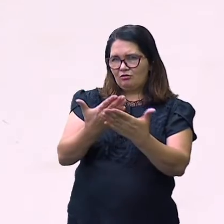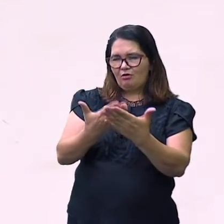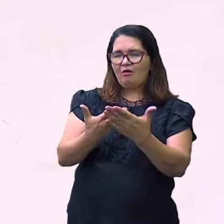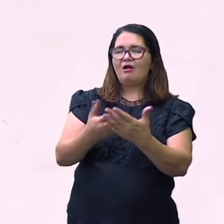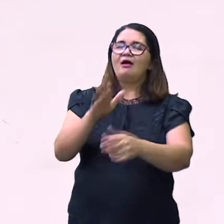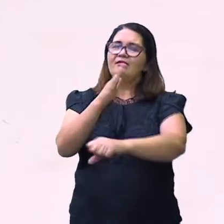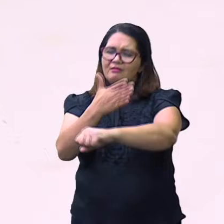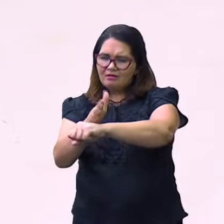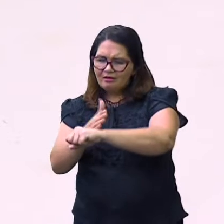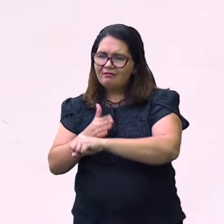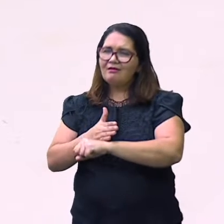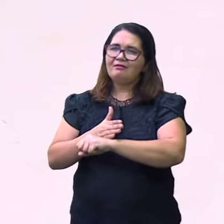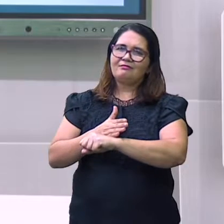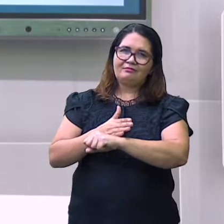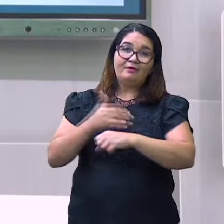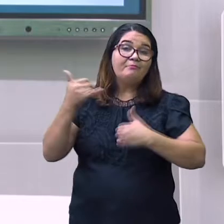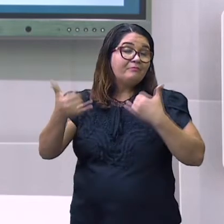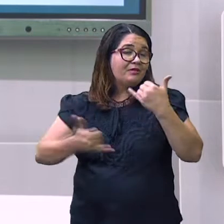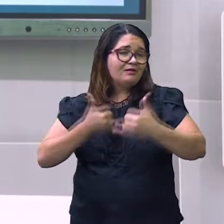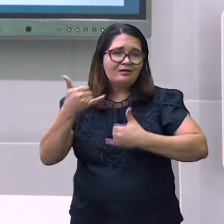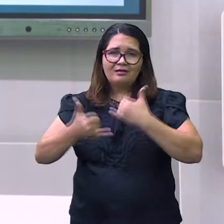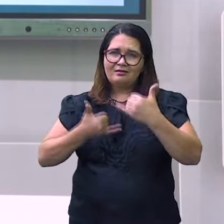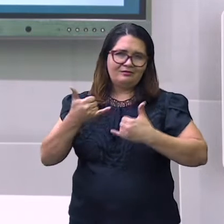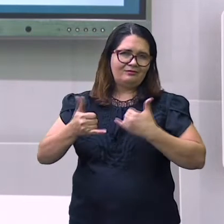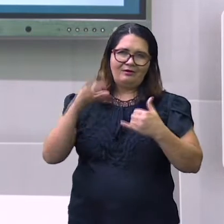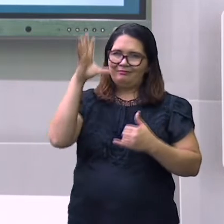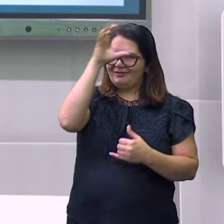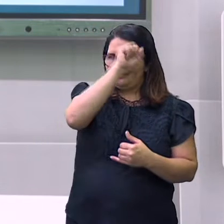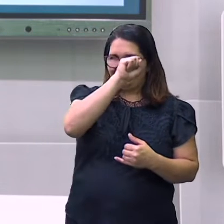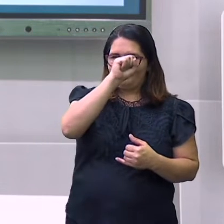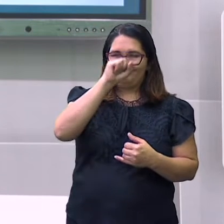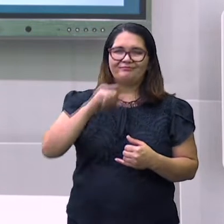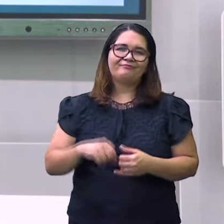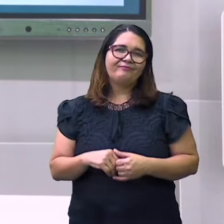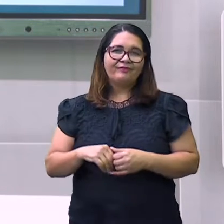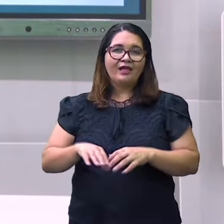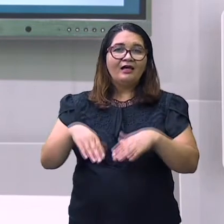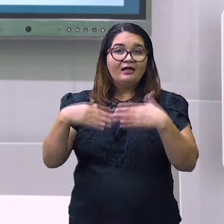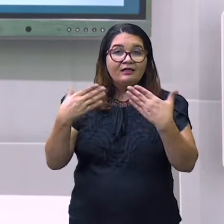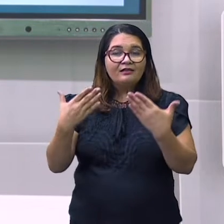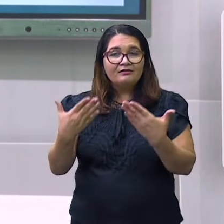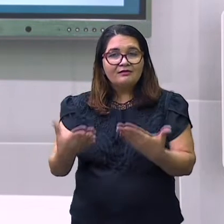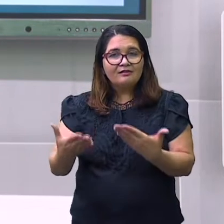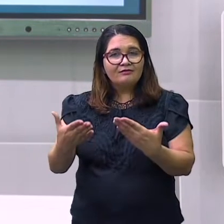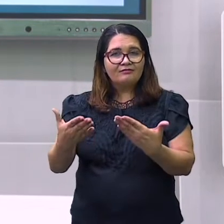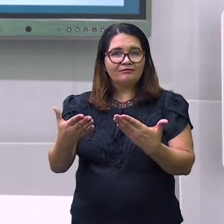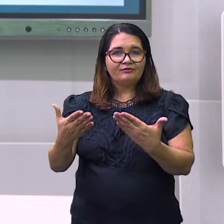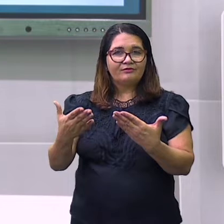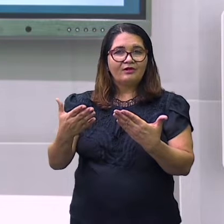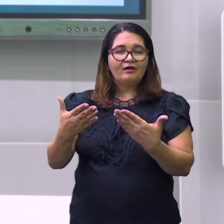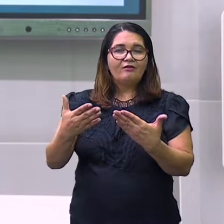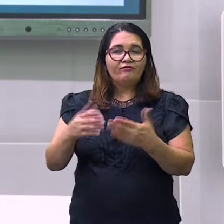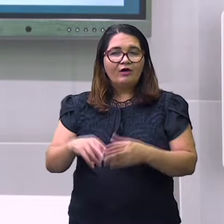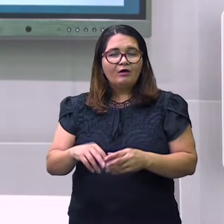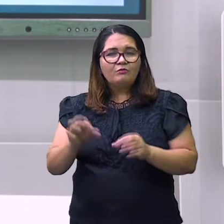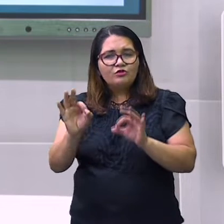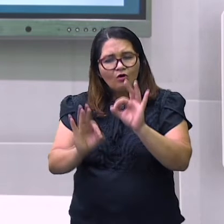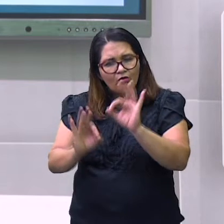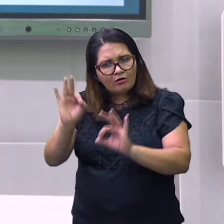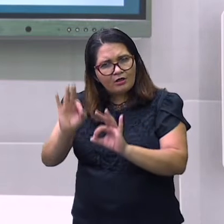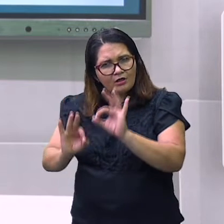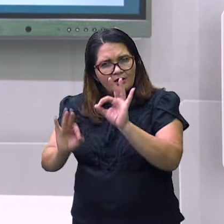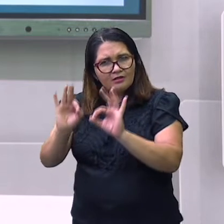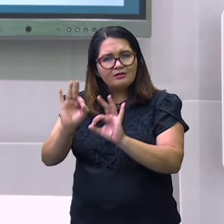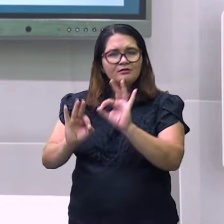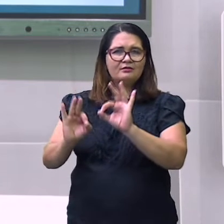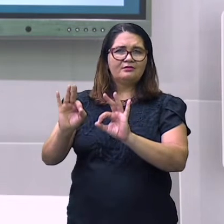Depois que a gente fizer toda a estrutura ao redor, né, aí a gente vai justamente montar essa estrutura